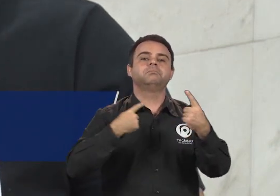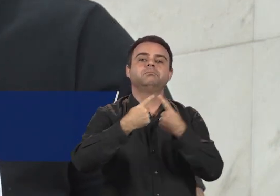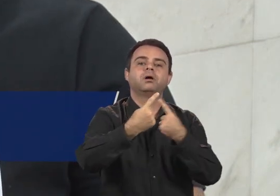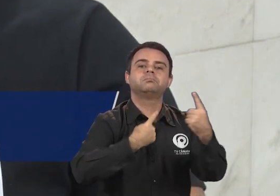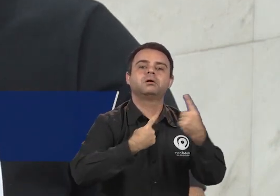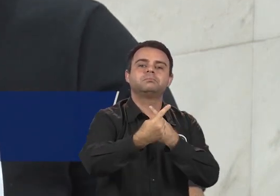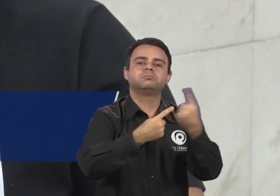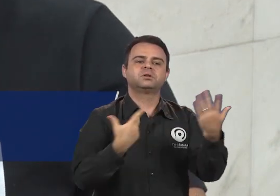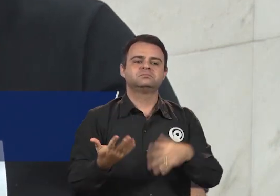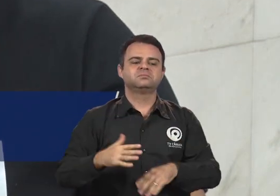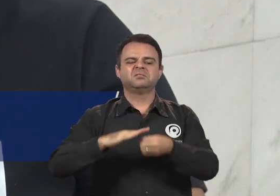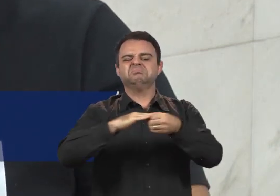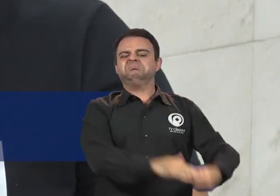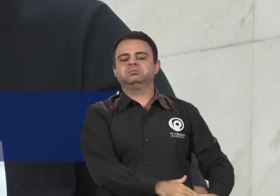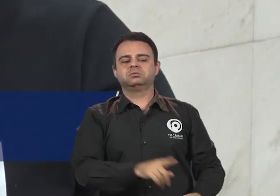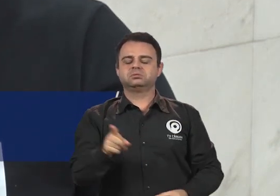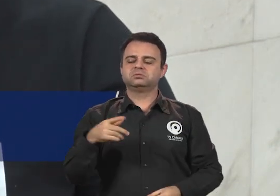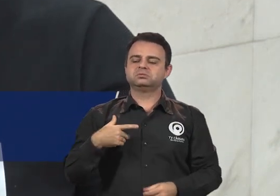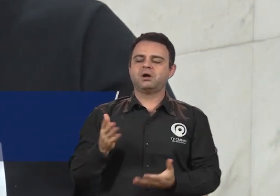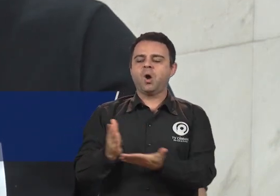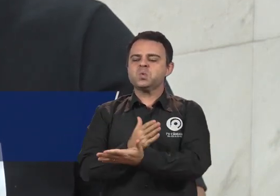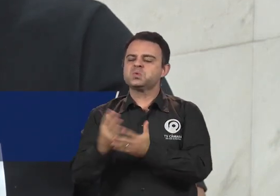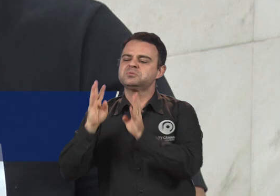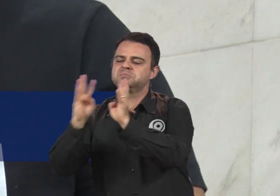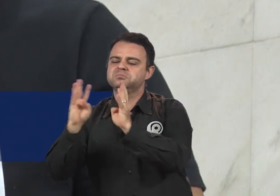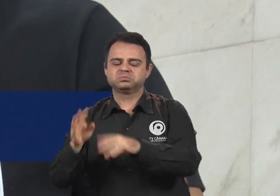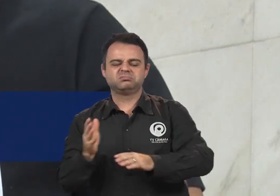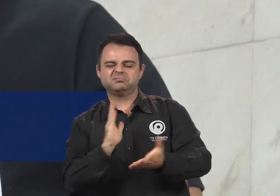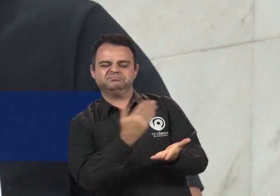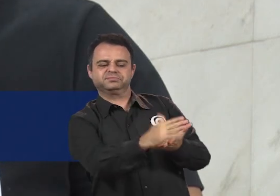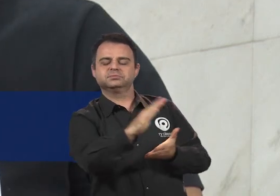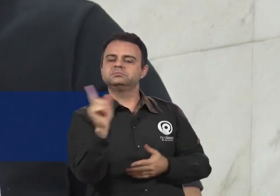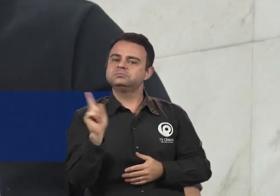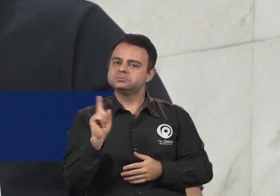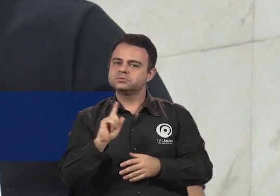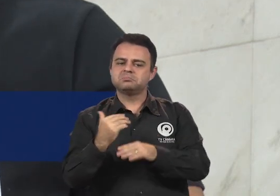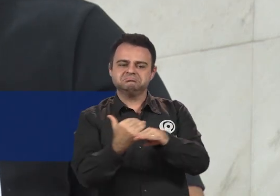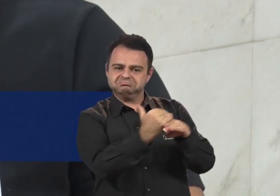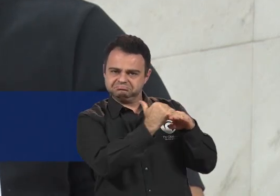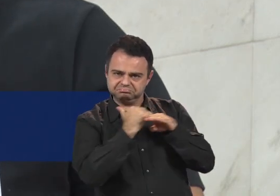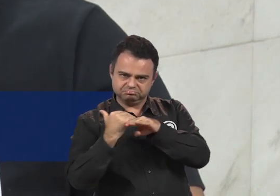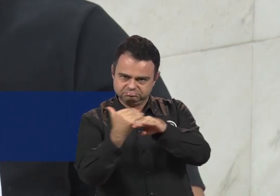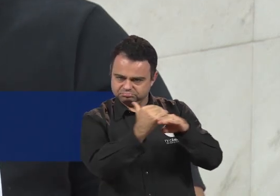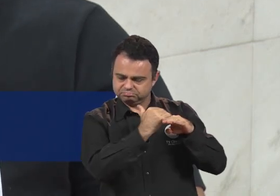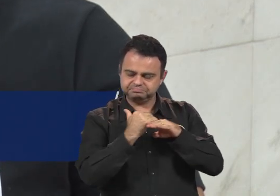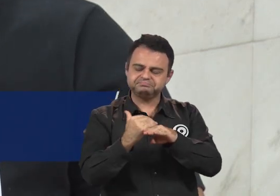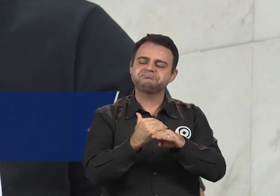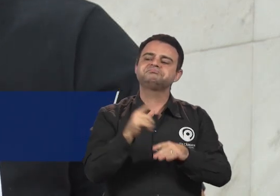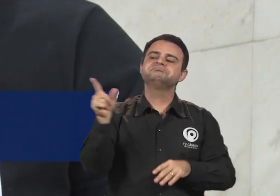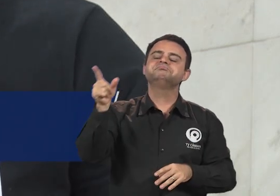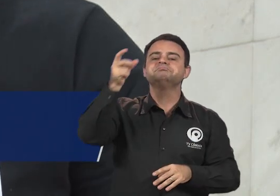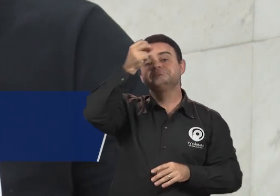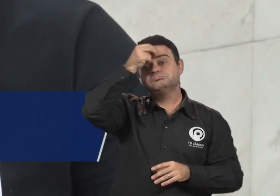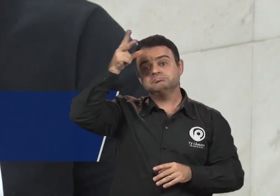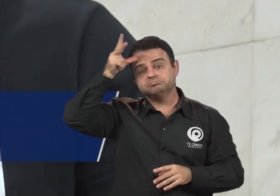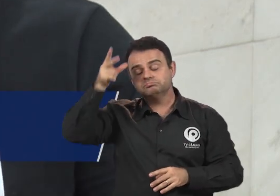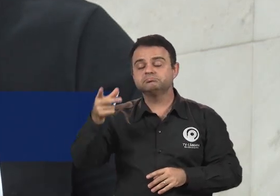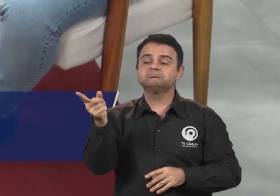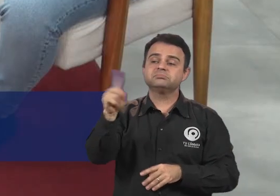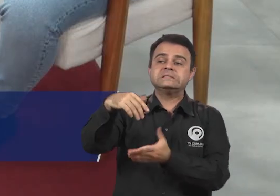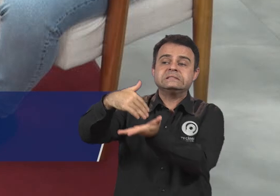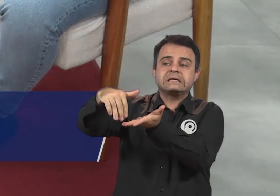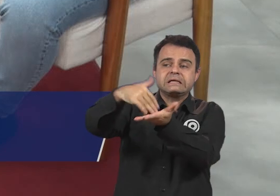antagonismo. Então, tem sido uma relação muito boa, tem uma relação excelente com os secretários, boa parte deles